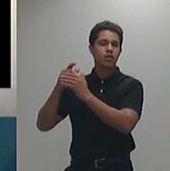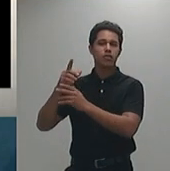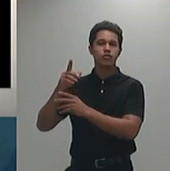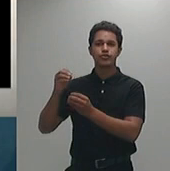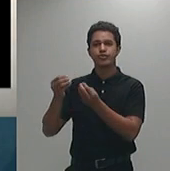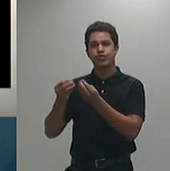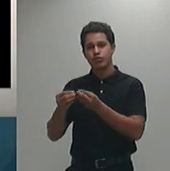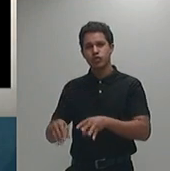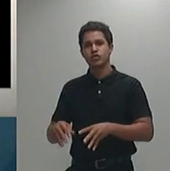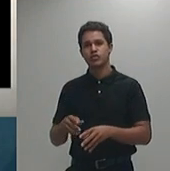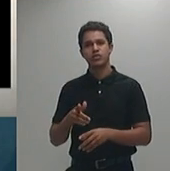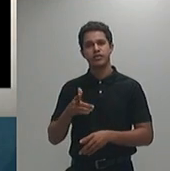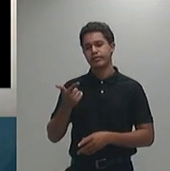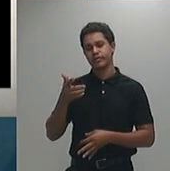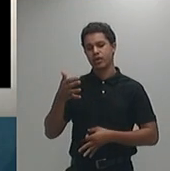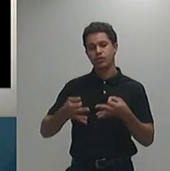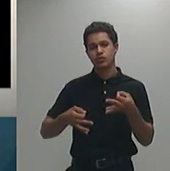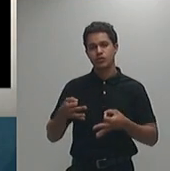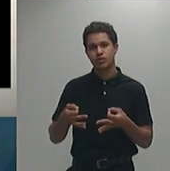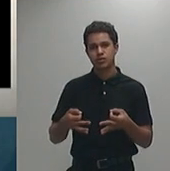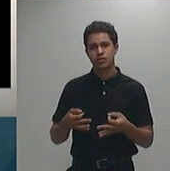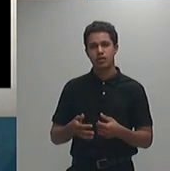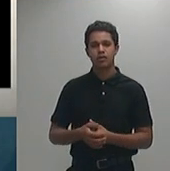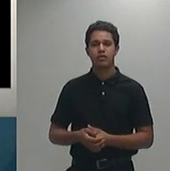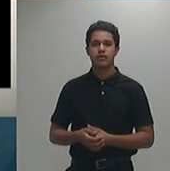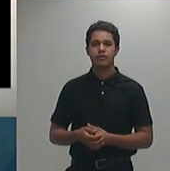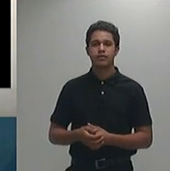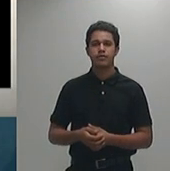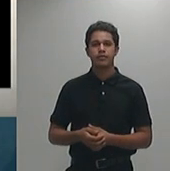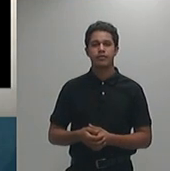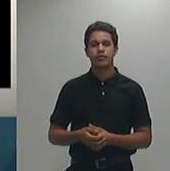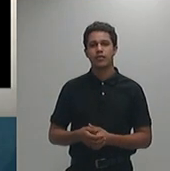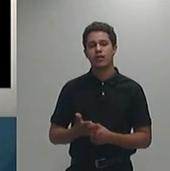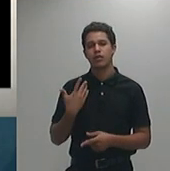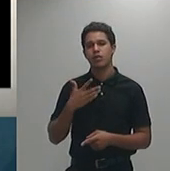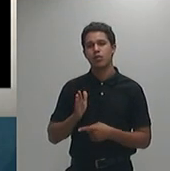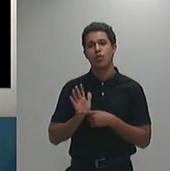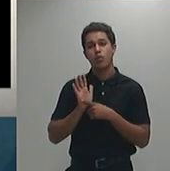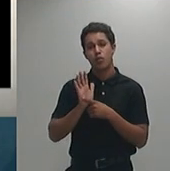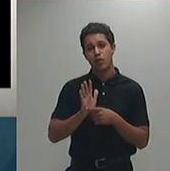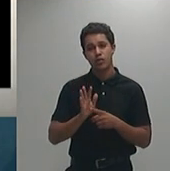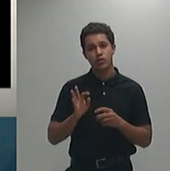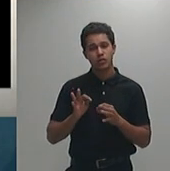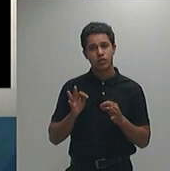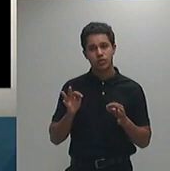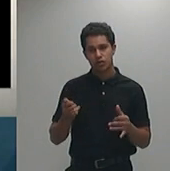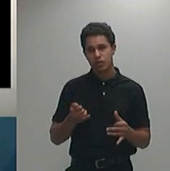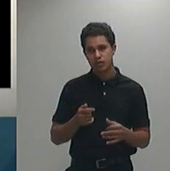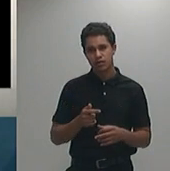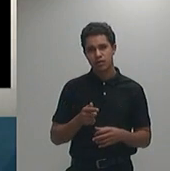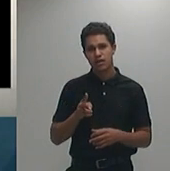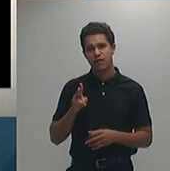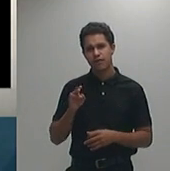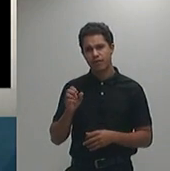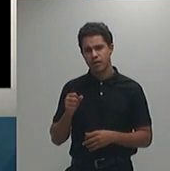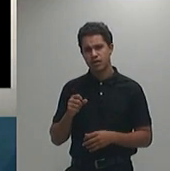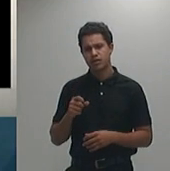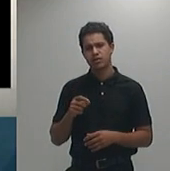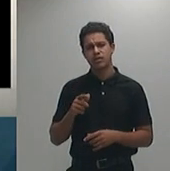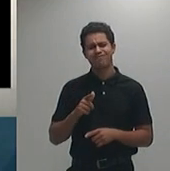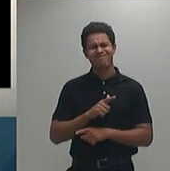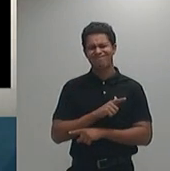portanto plena convicção e demonstram nas vias nas distâncias de vidas que jamais